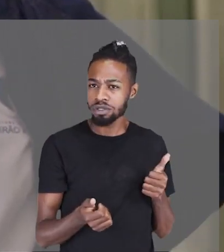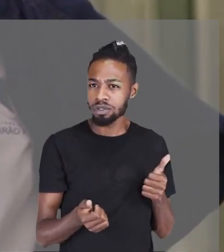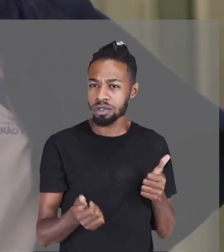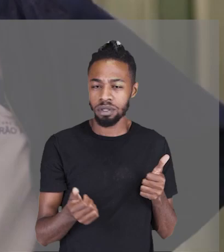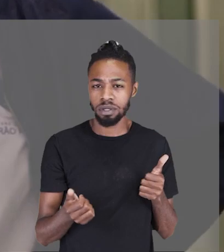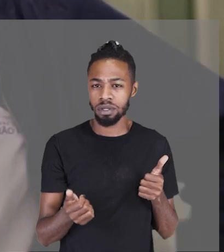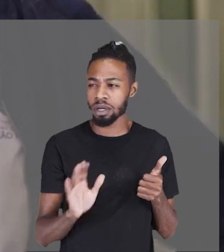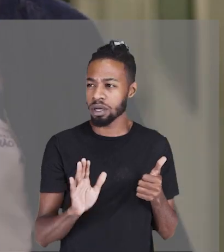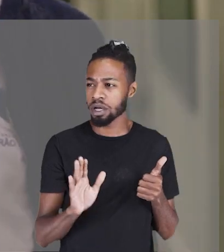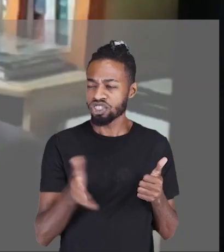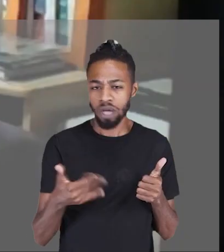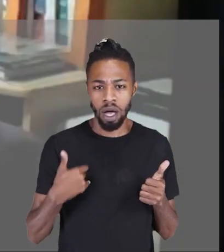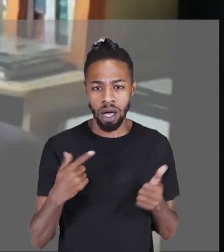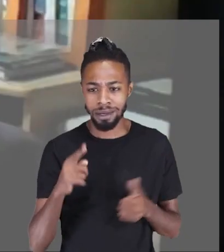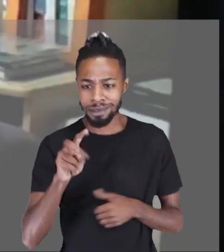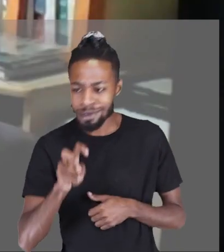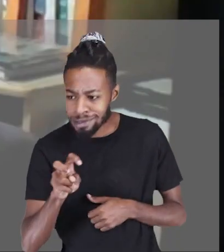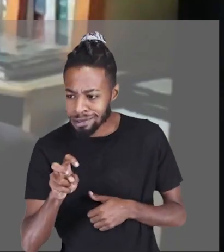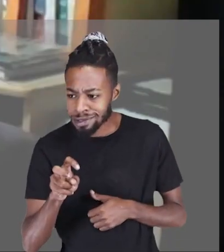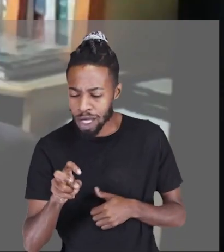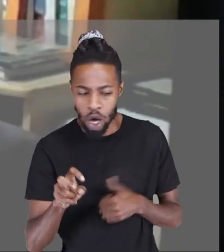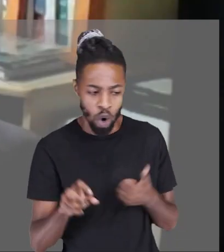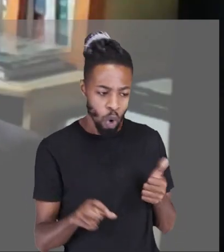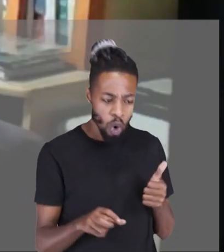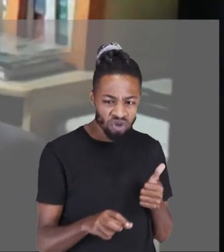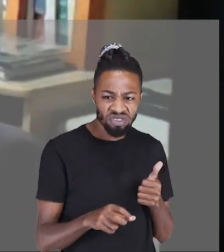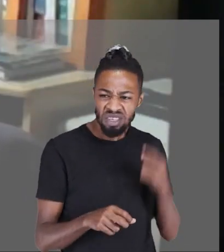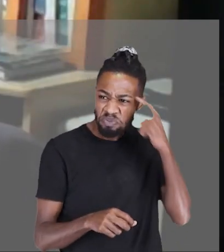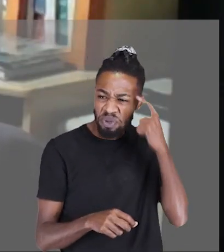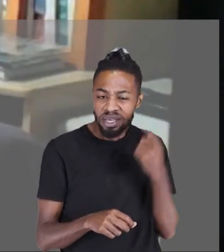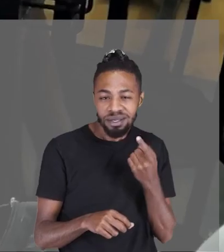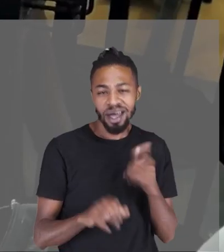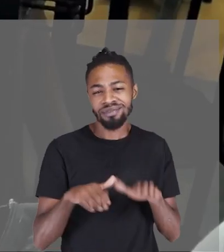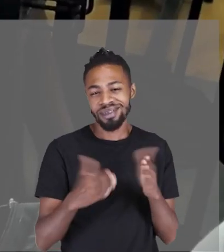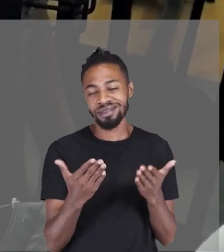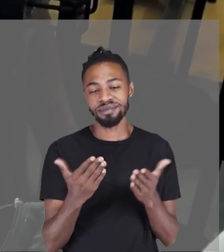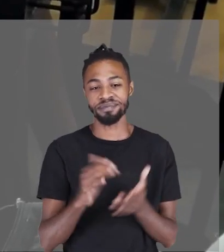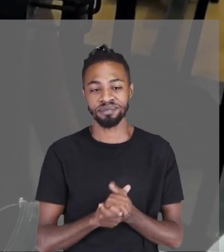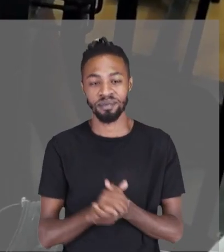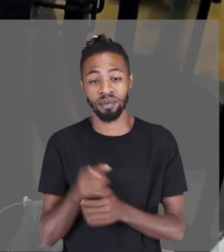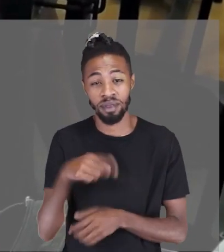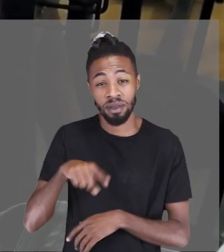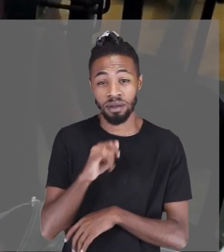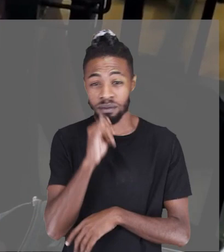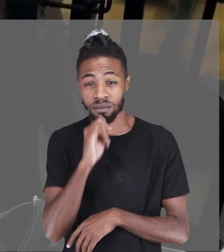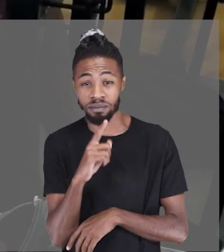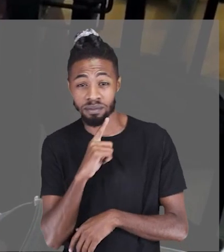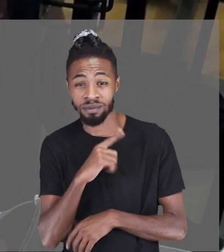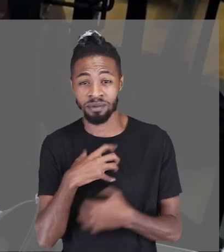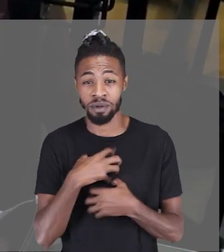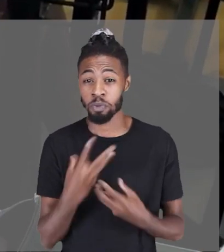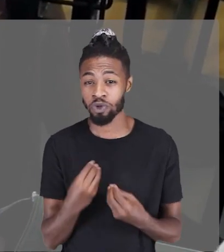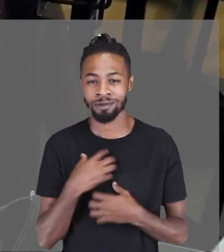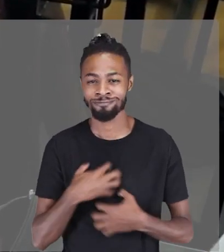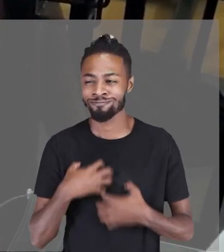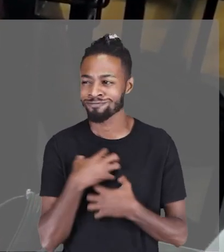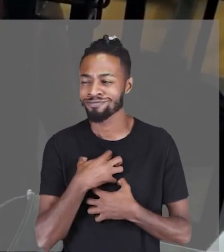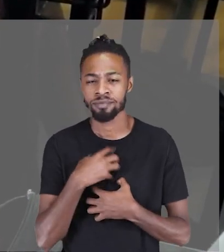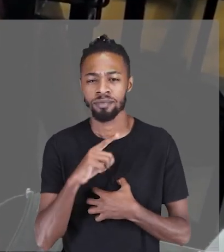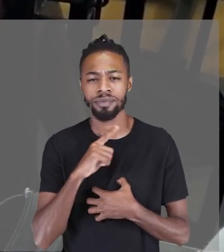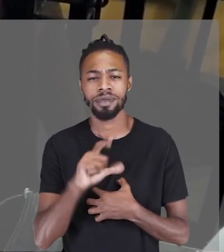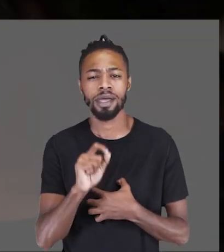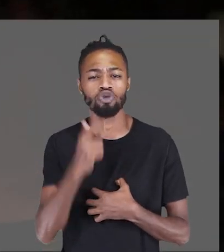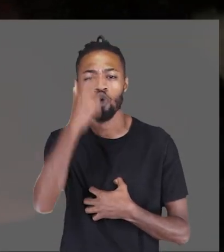penso que eu tenho 11 ainda. Eles estão entrando num outro universo pessoal, tateando. Eles têm